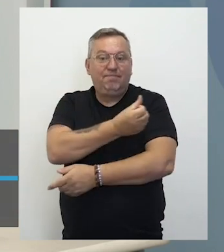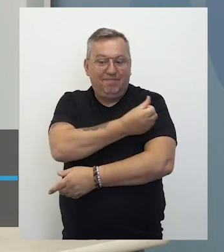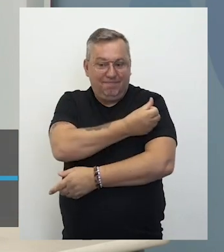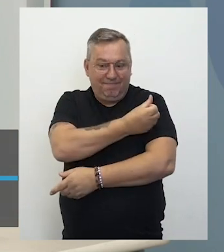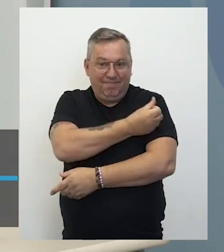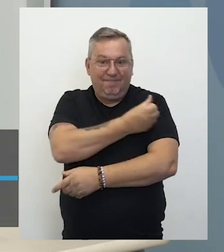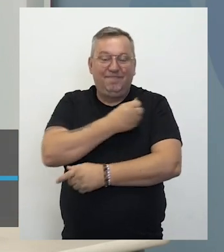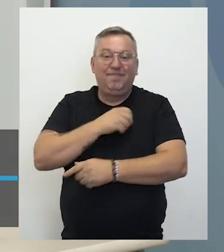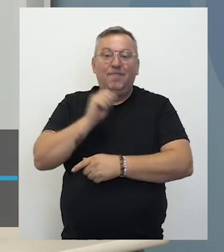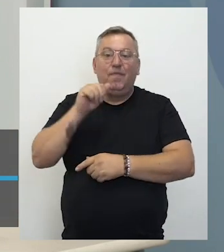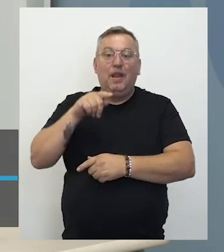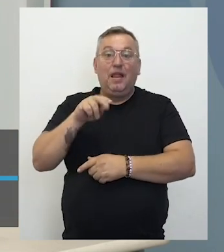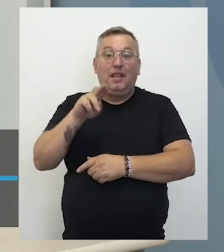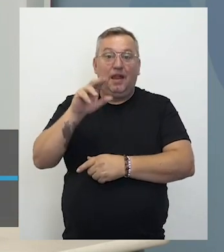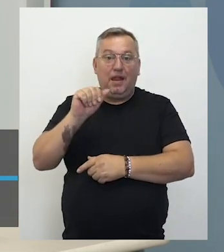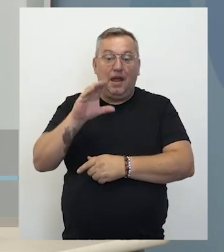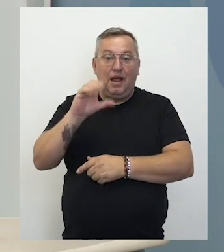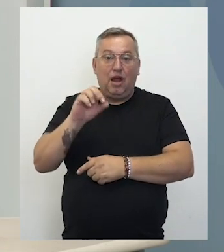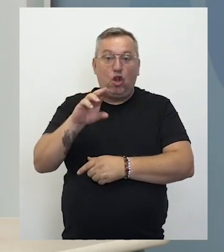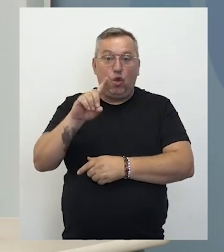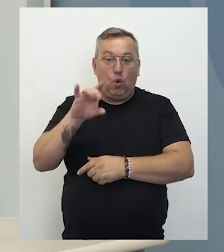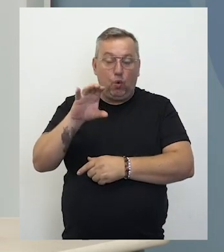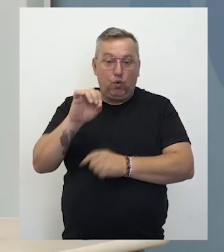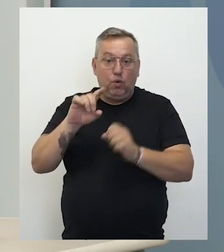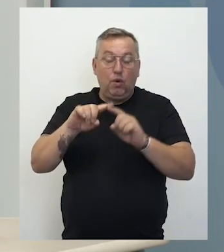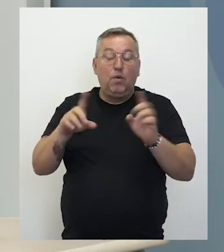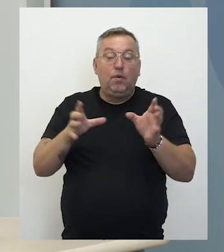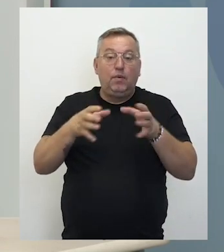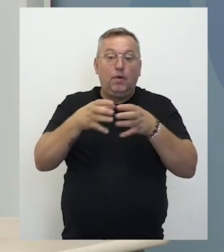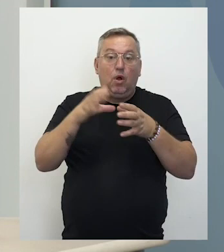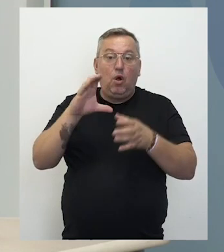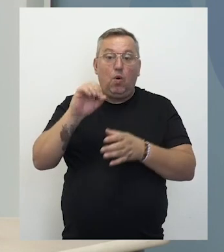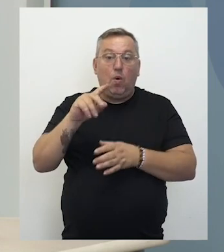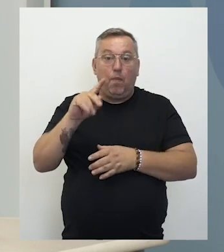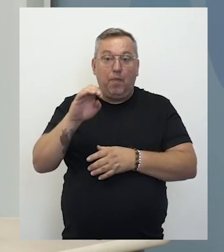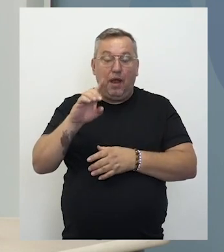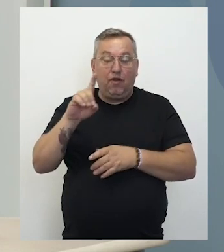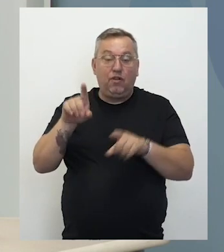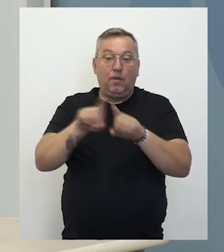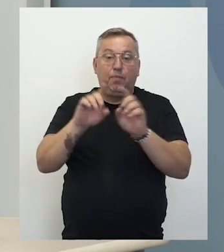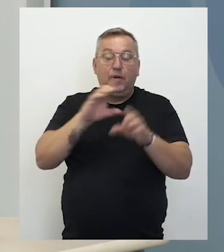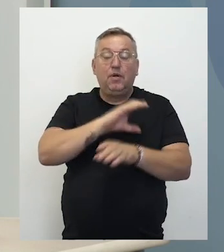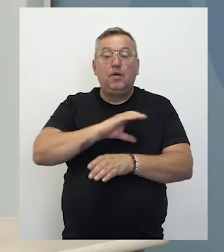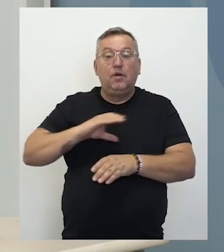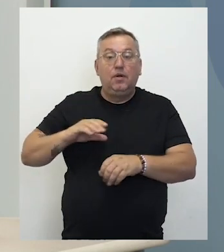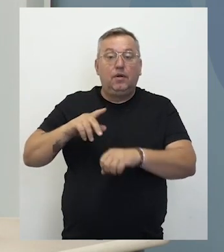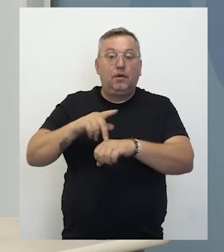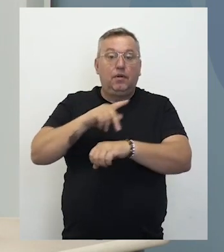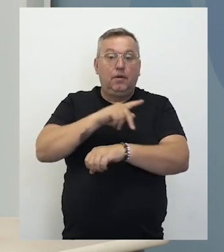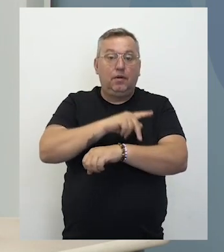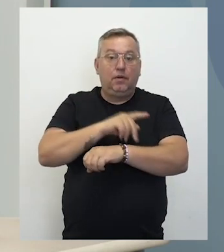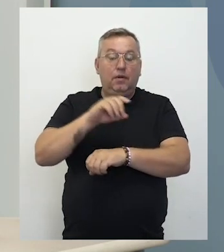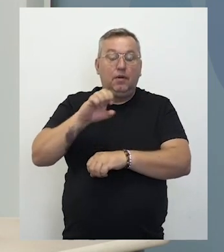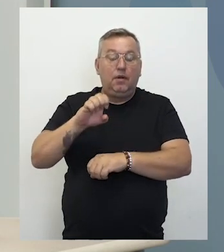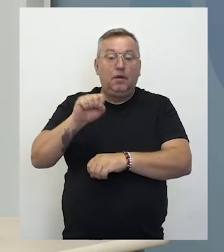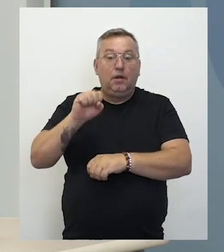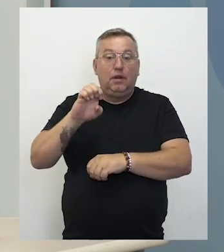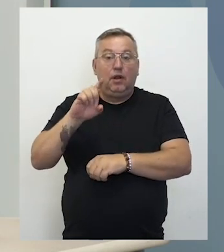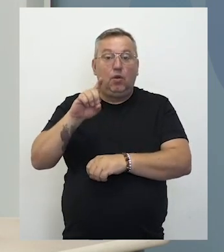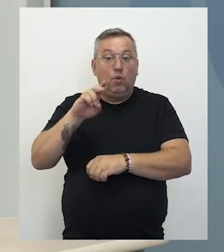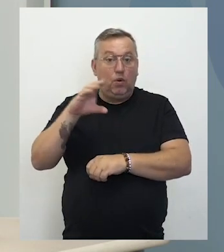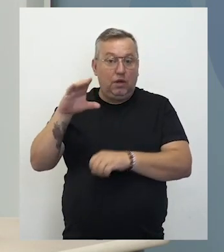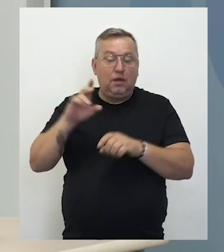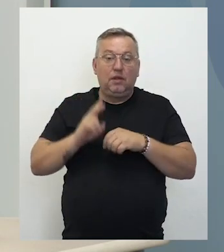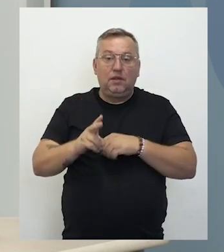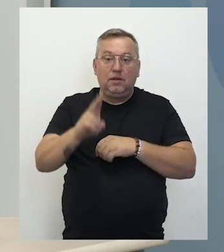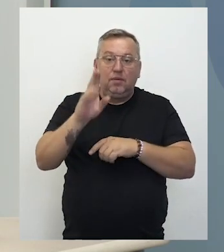Eu sou Andréa Cardoso, faço parte da equipe da COPED, da Coordenadoria Pedagógica aqui da SEDUC, sempre aqui apoiando o